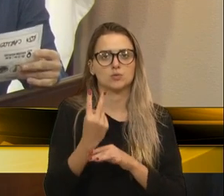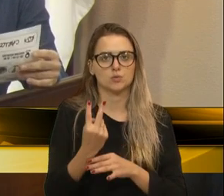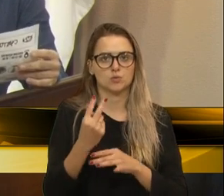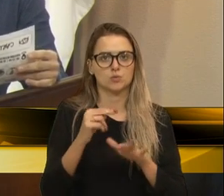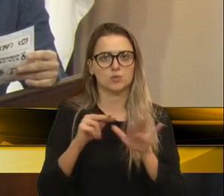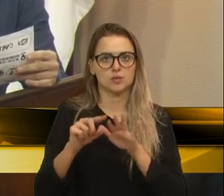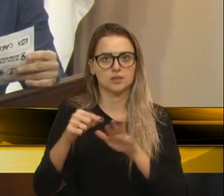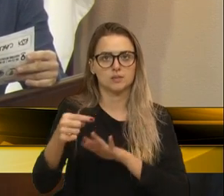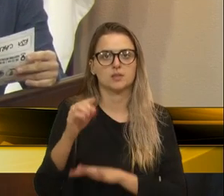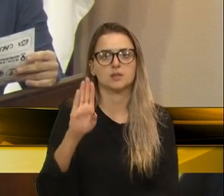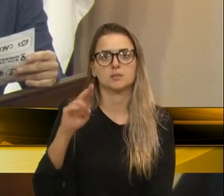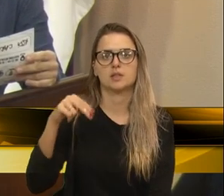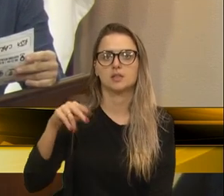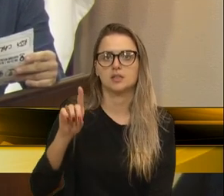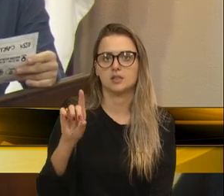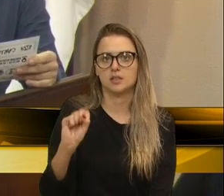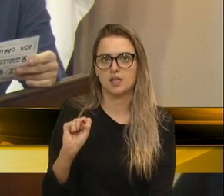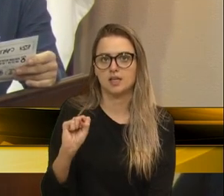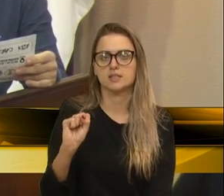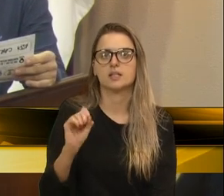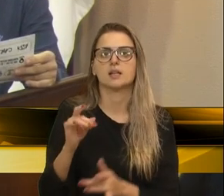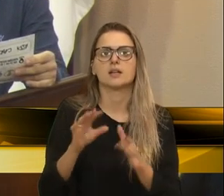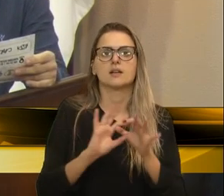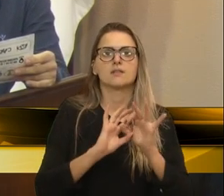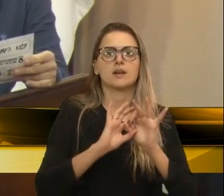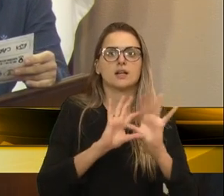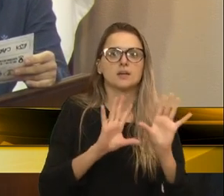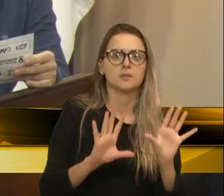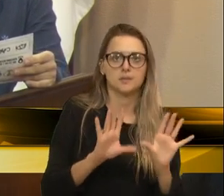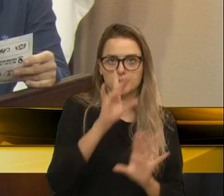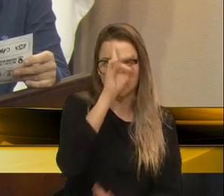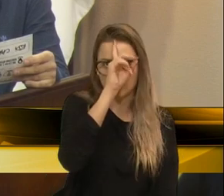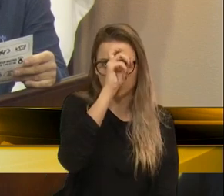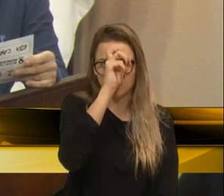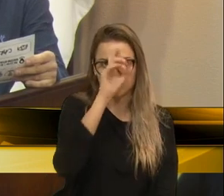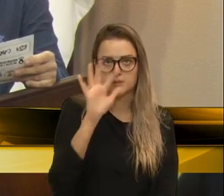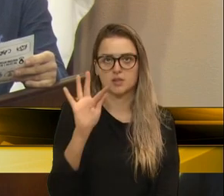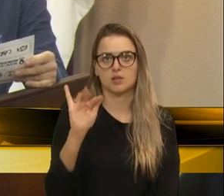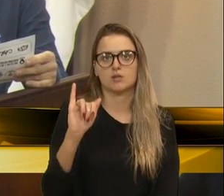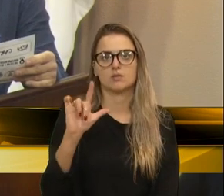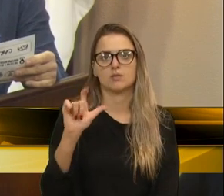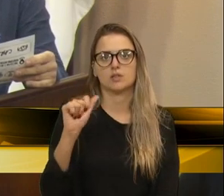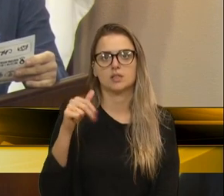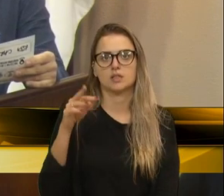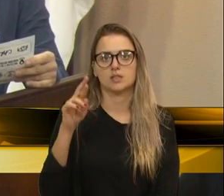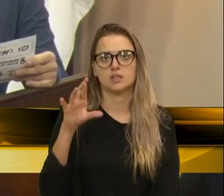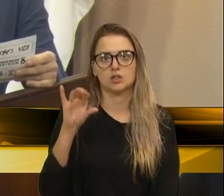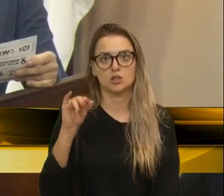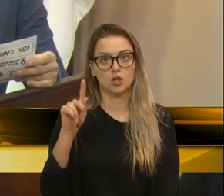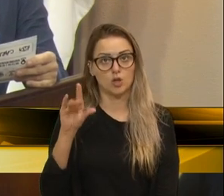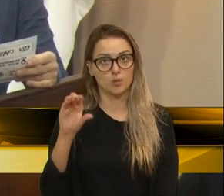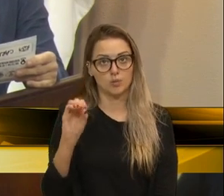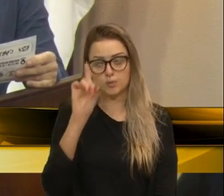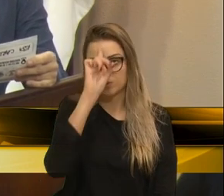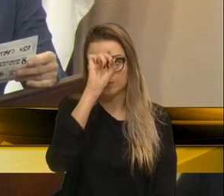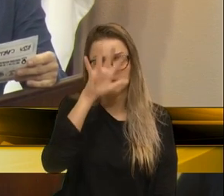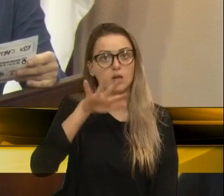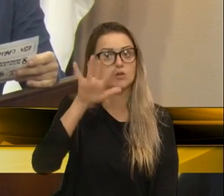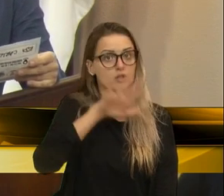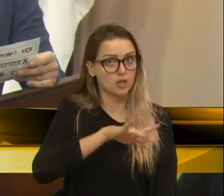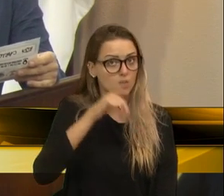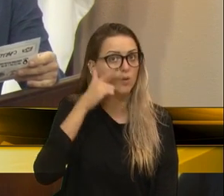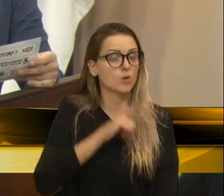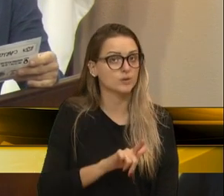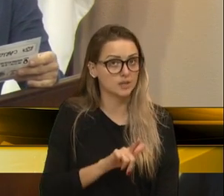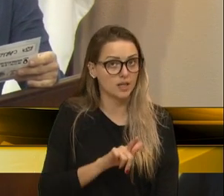o BNDES estará abrindo para os hospitais filantrópicos, o qual o Hospital Geral se enquadra, com recursos